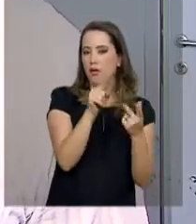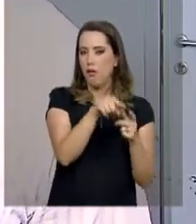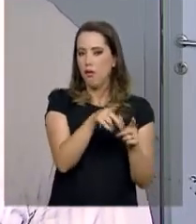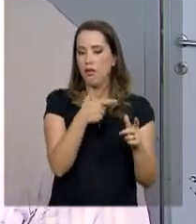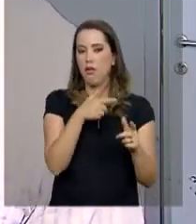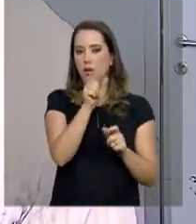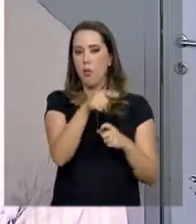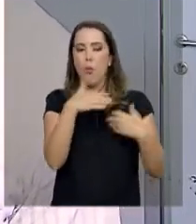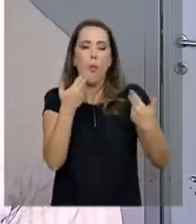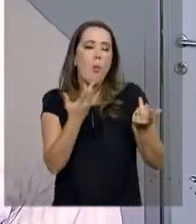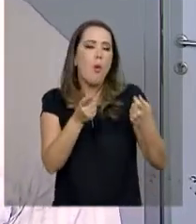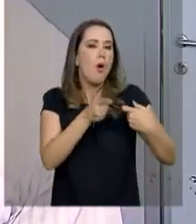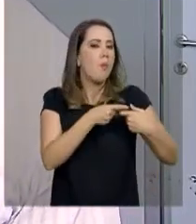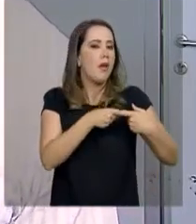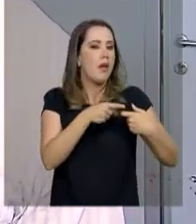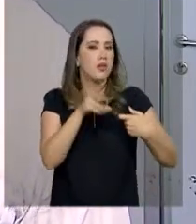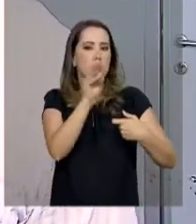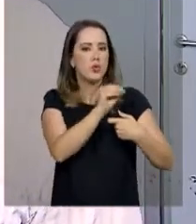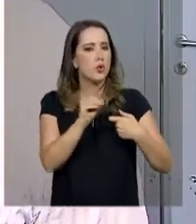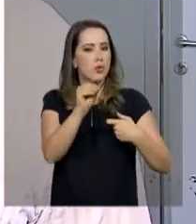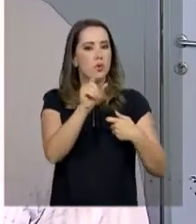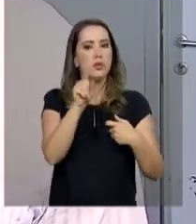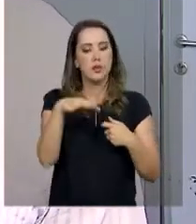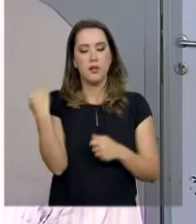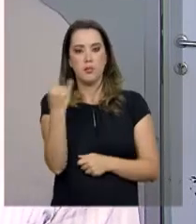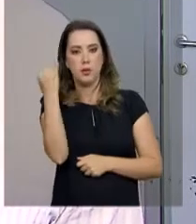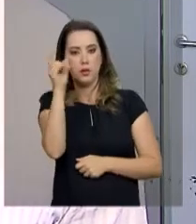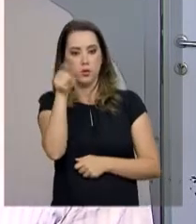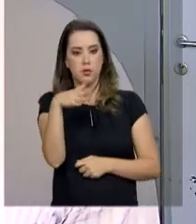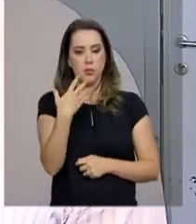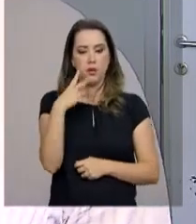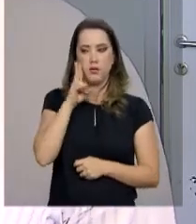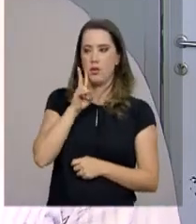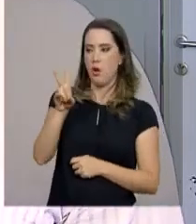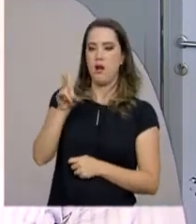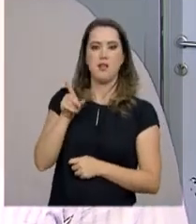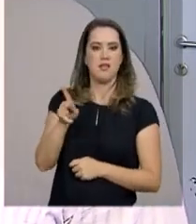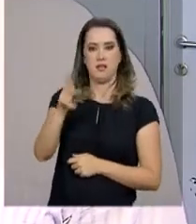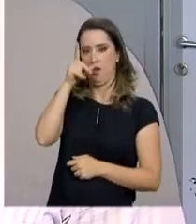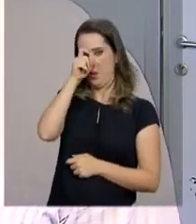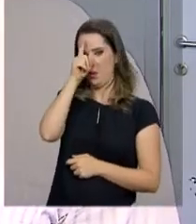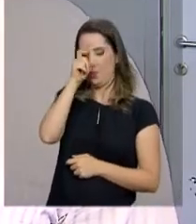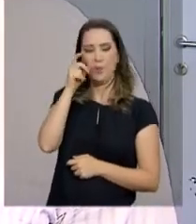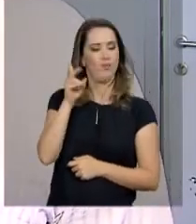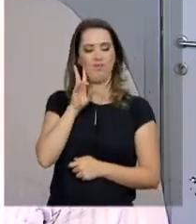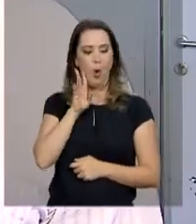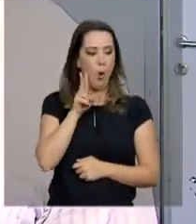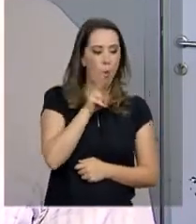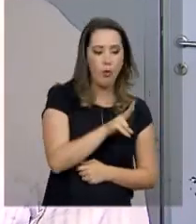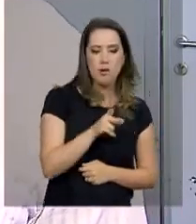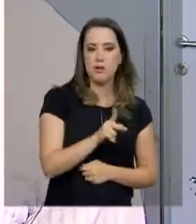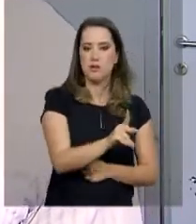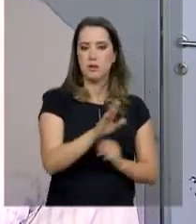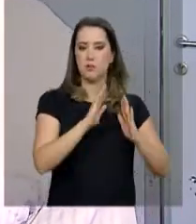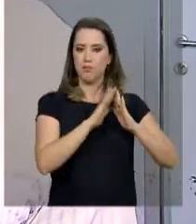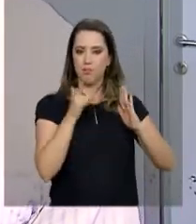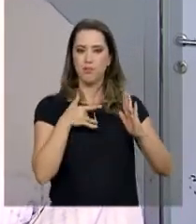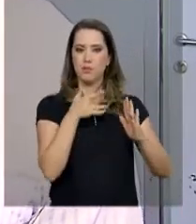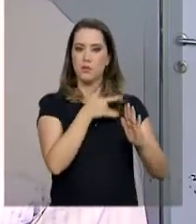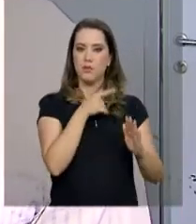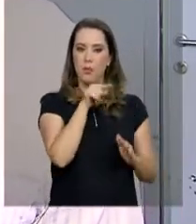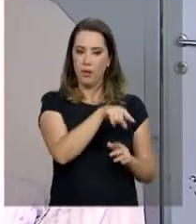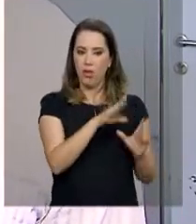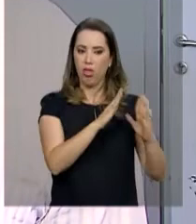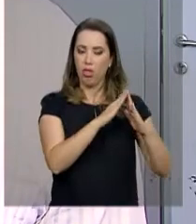que os atendem isso é super importante para você tirar o foco do hospital e garantir a resolução da maioria dos problemas